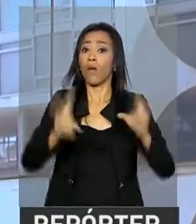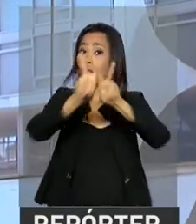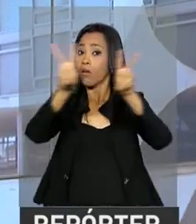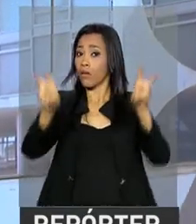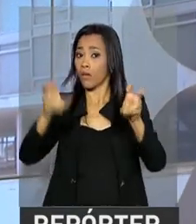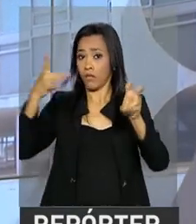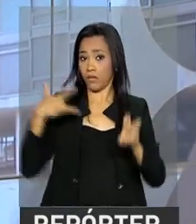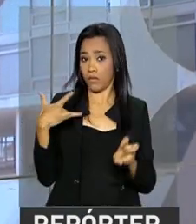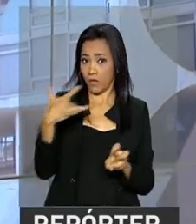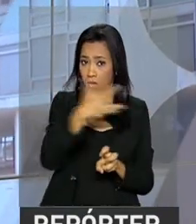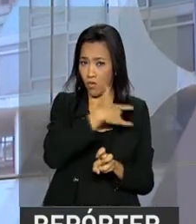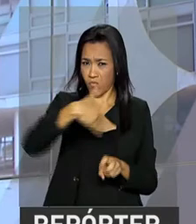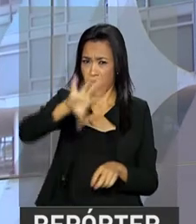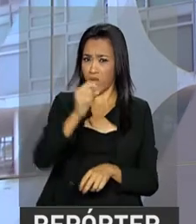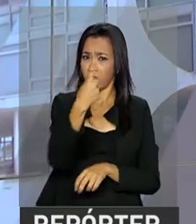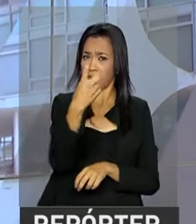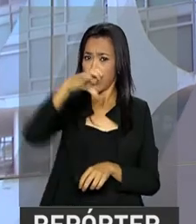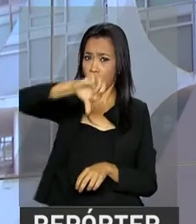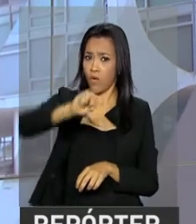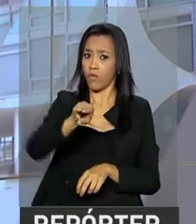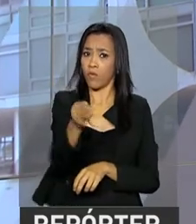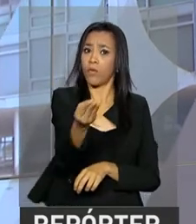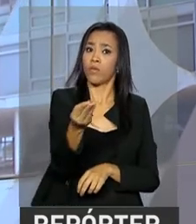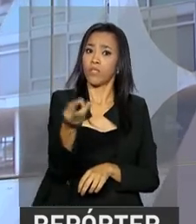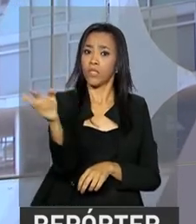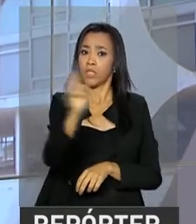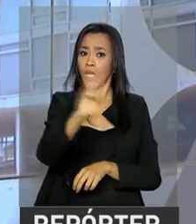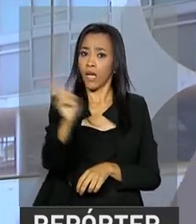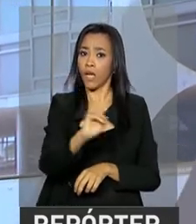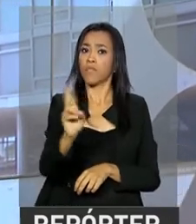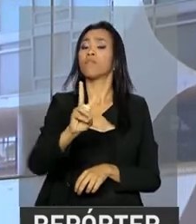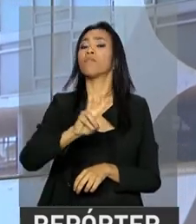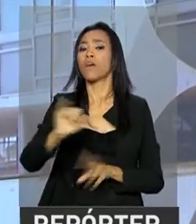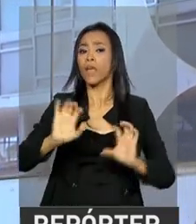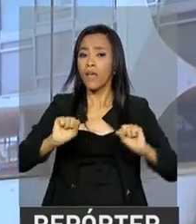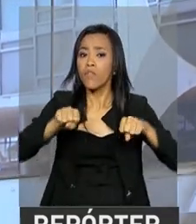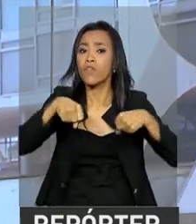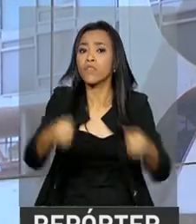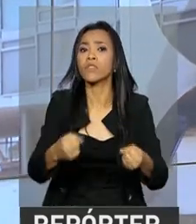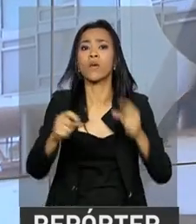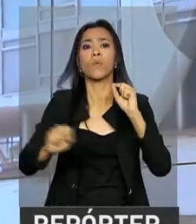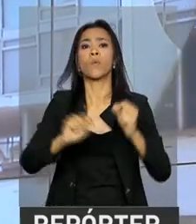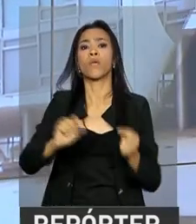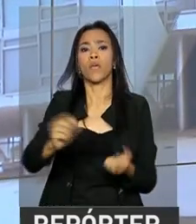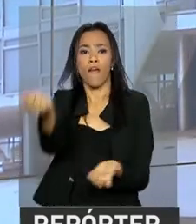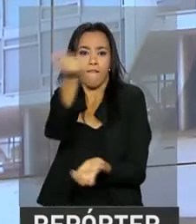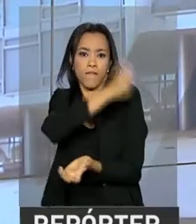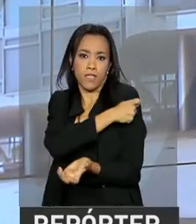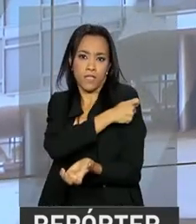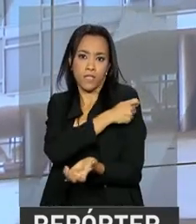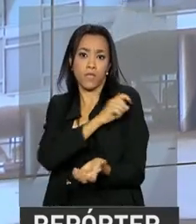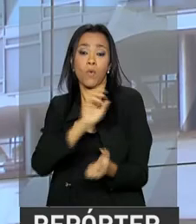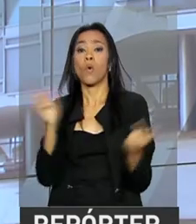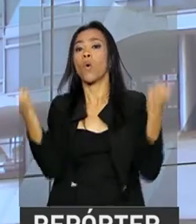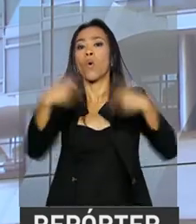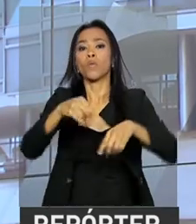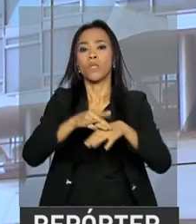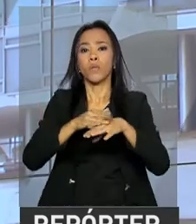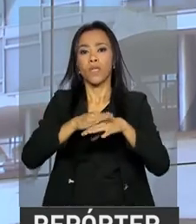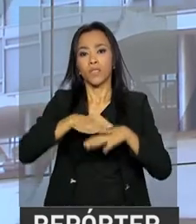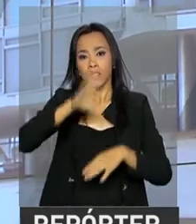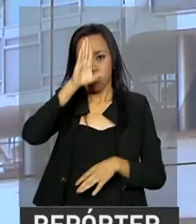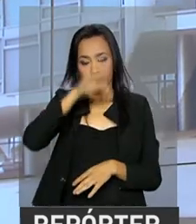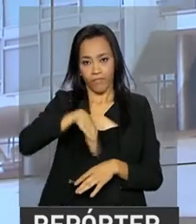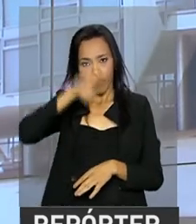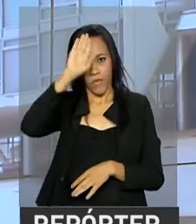mais de visão 19 milhões de reais vão reforçar a vacinação contra a febre amarela nos estados da bahia